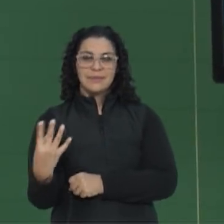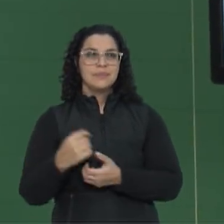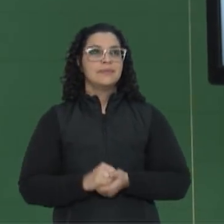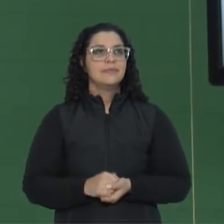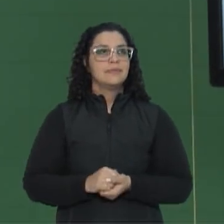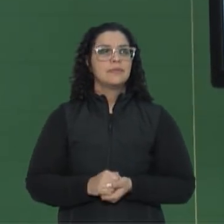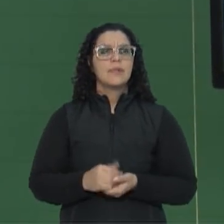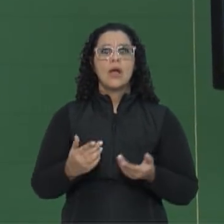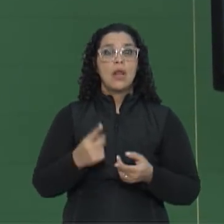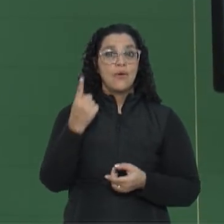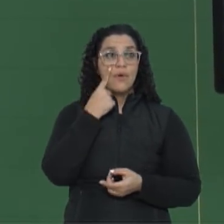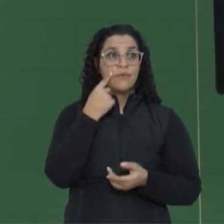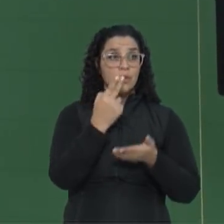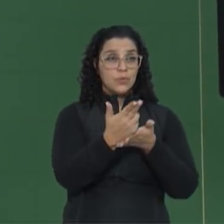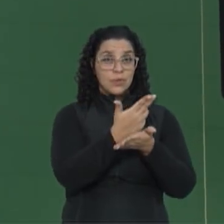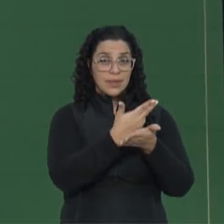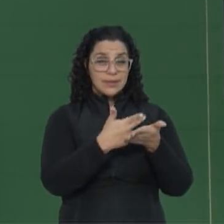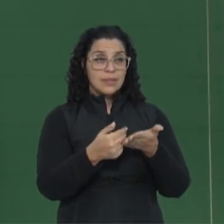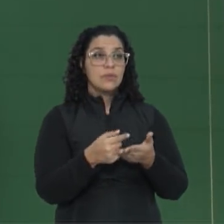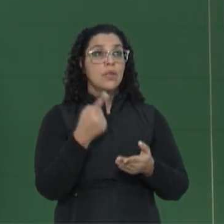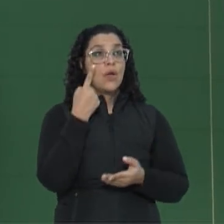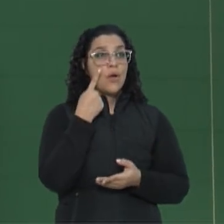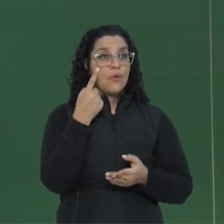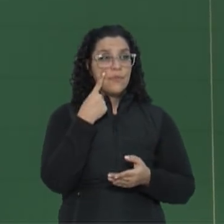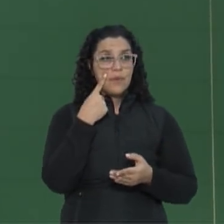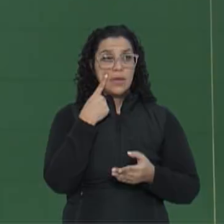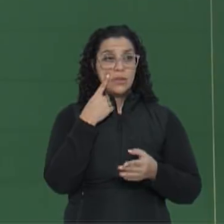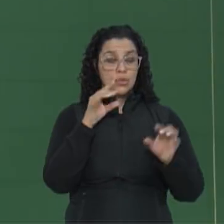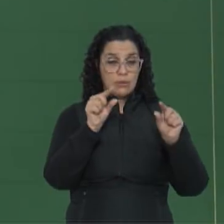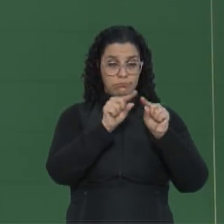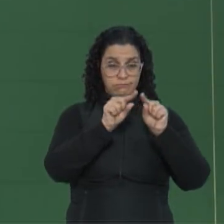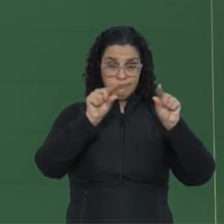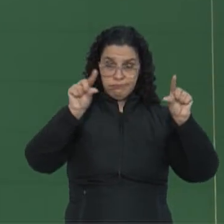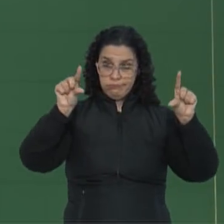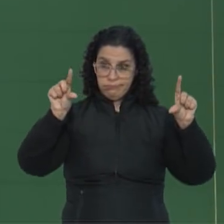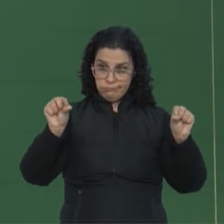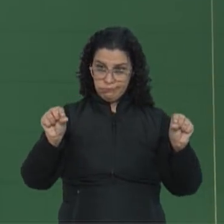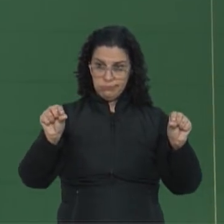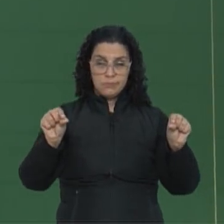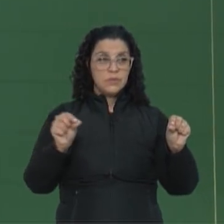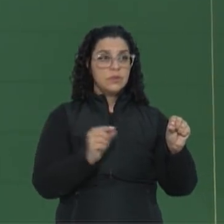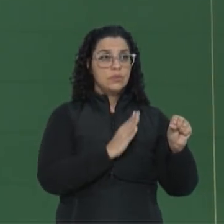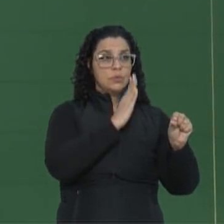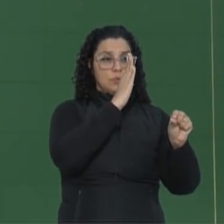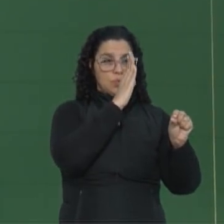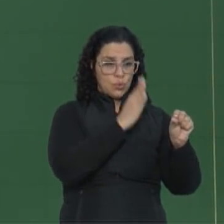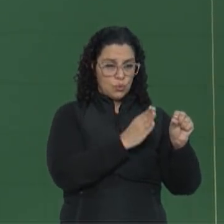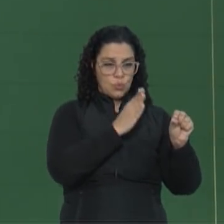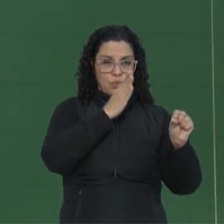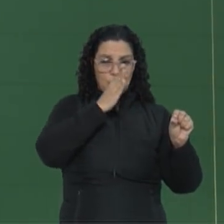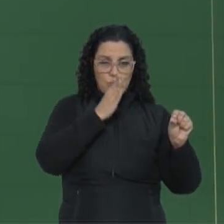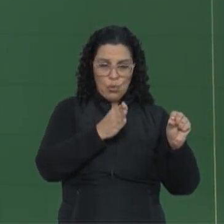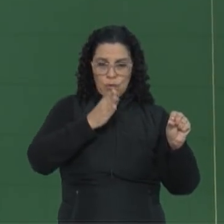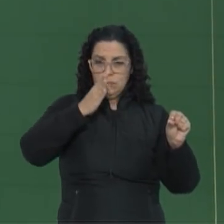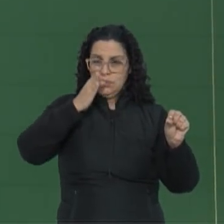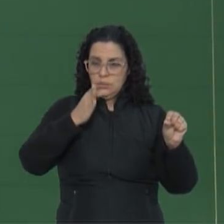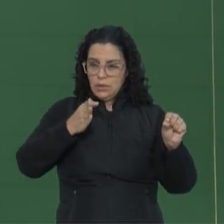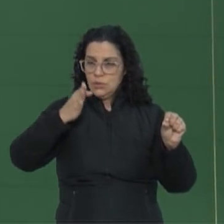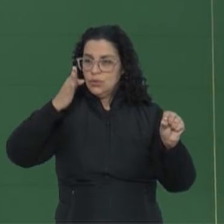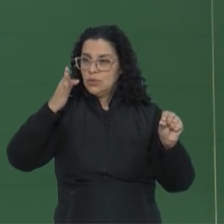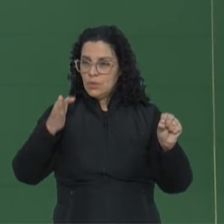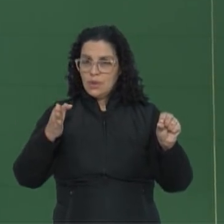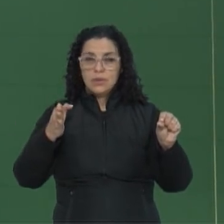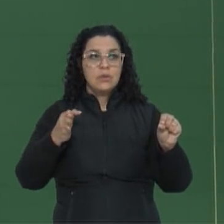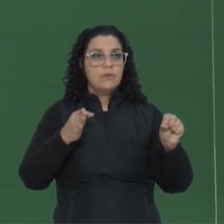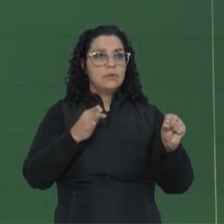3/4. Vamos ver no desenho? Olha lá, se eu pegar um inteiro e dividir em 4 partes, e estou